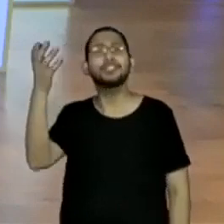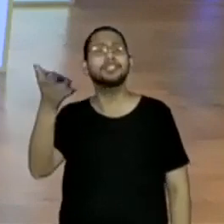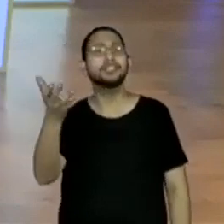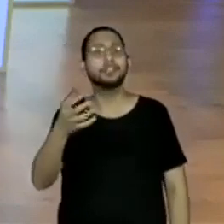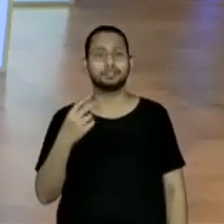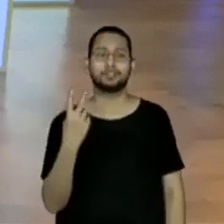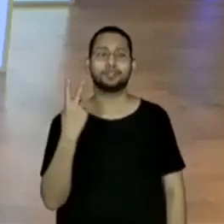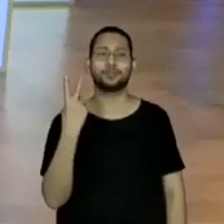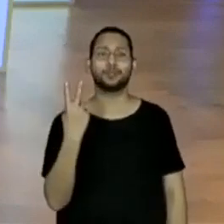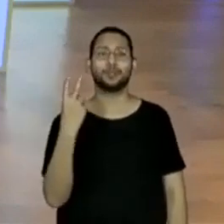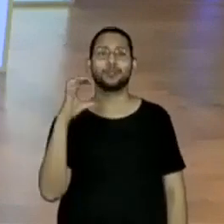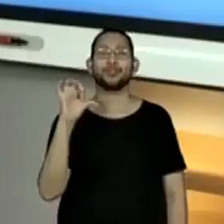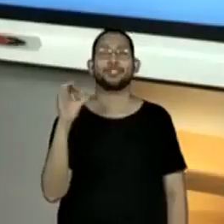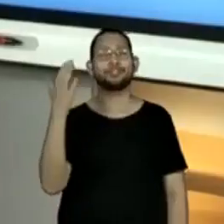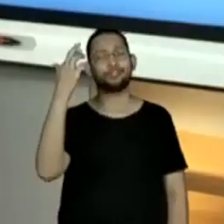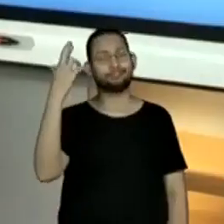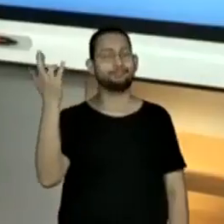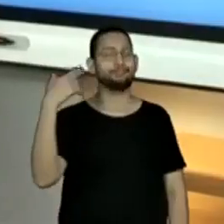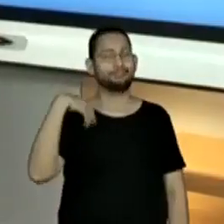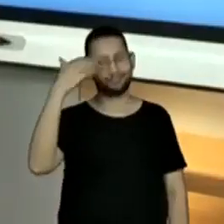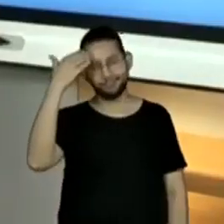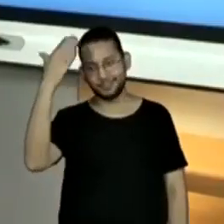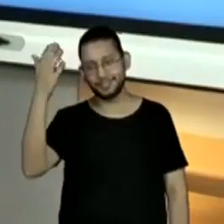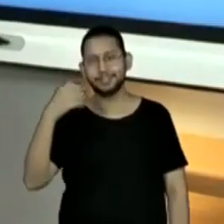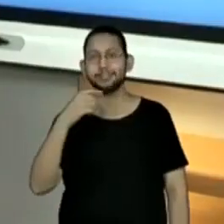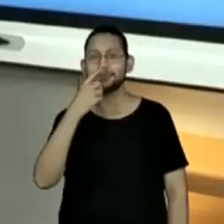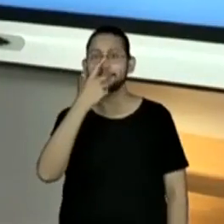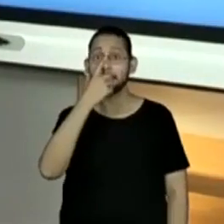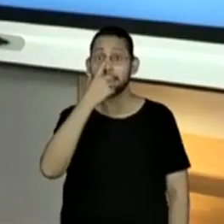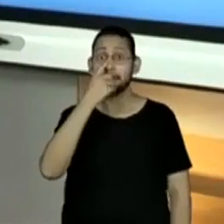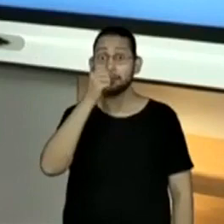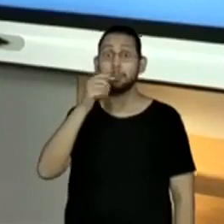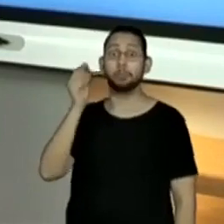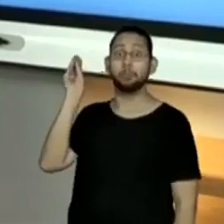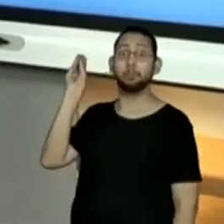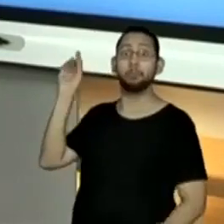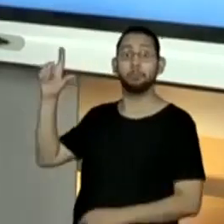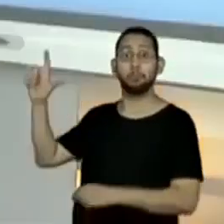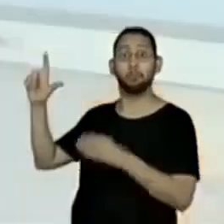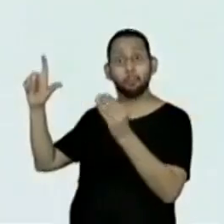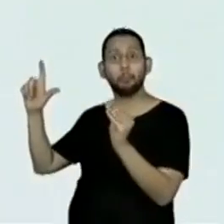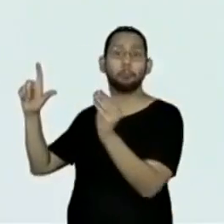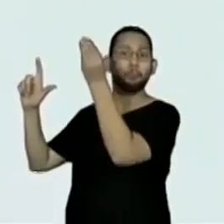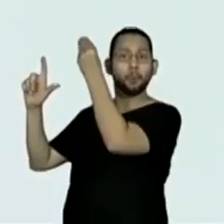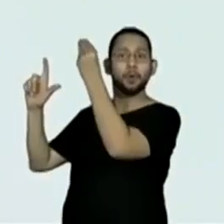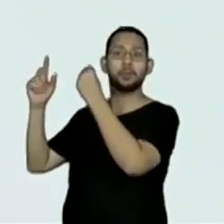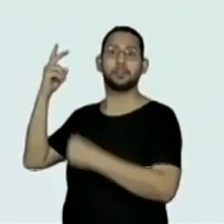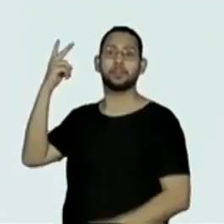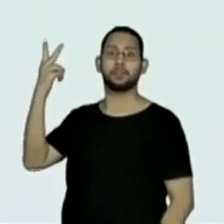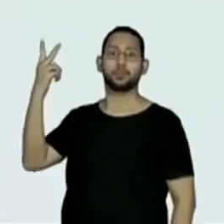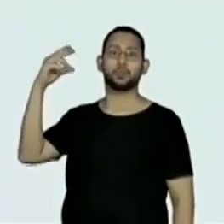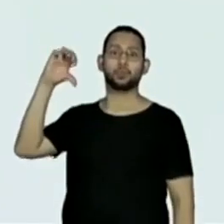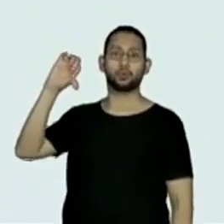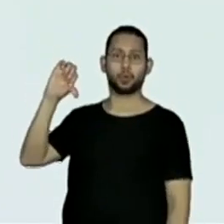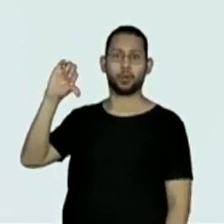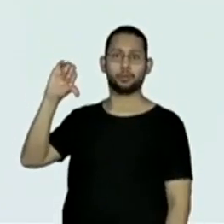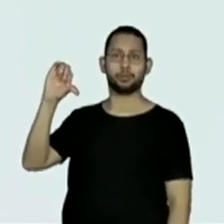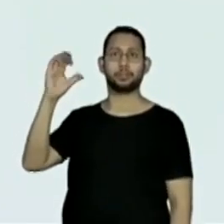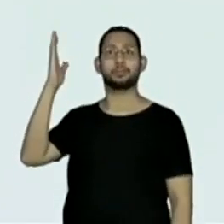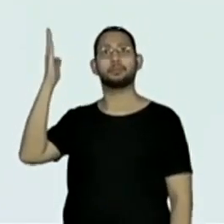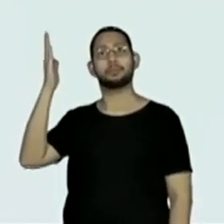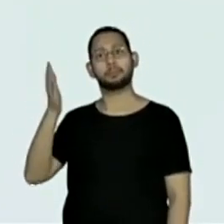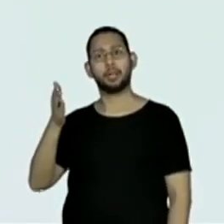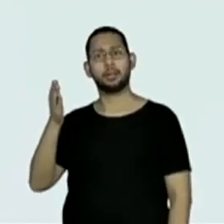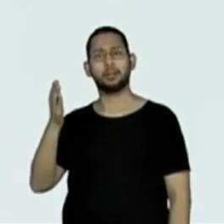Hoje é dia 29, muito obrigado. Então, vocês vão colocar aqui, ó, dia 29